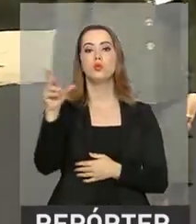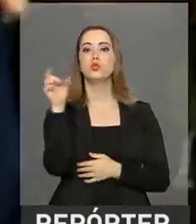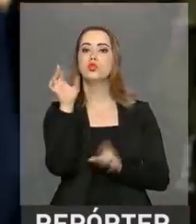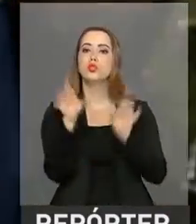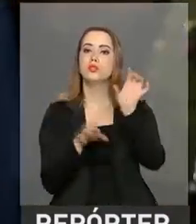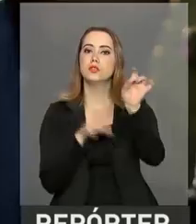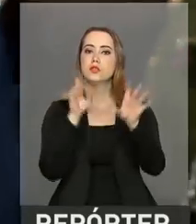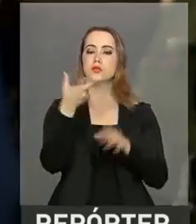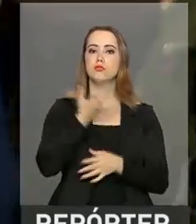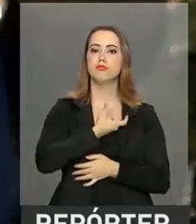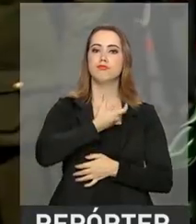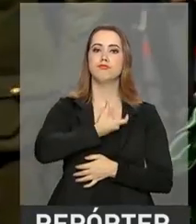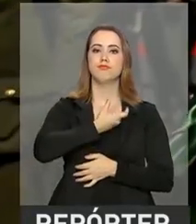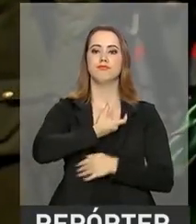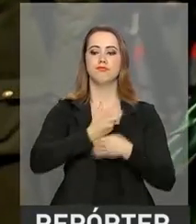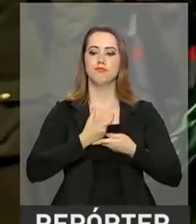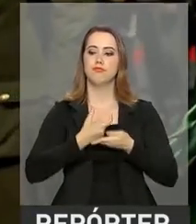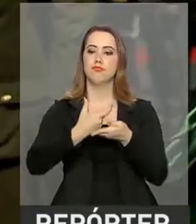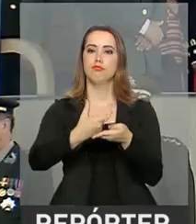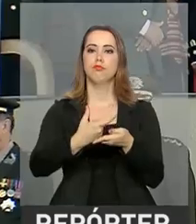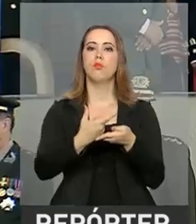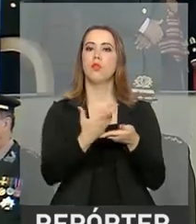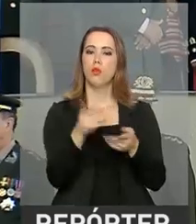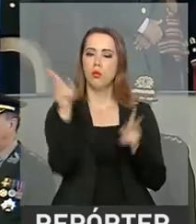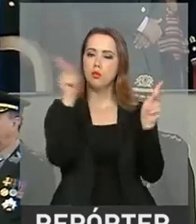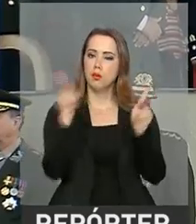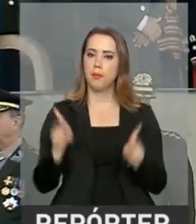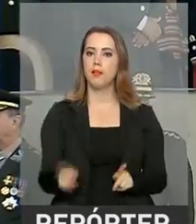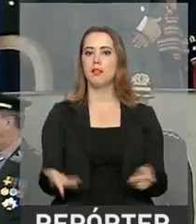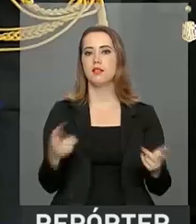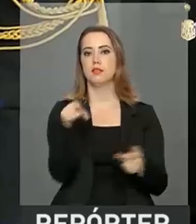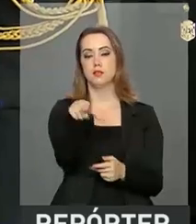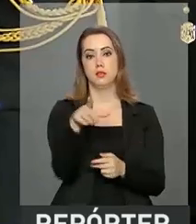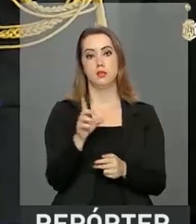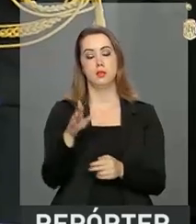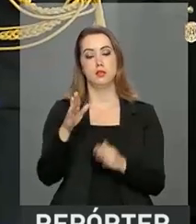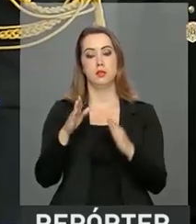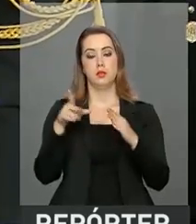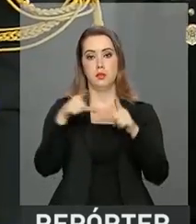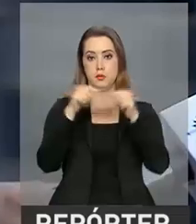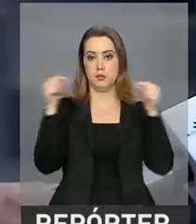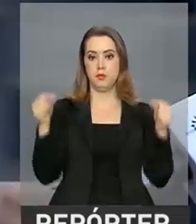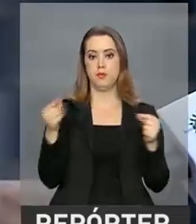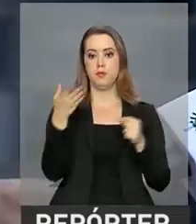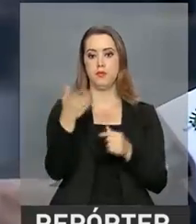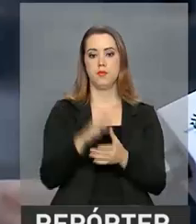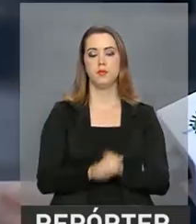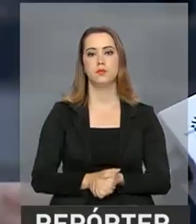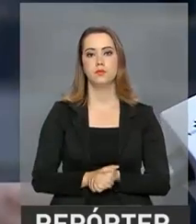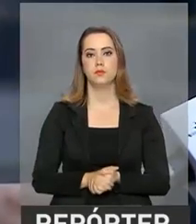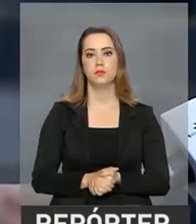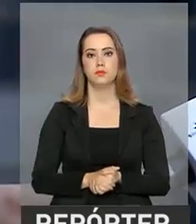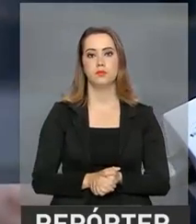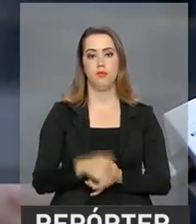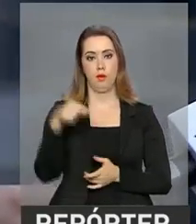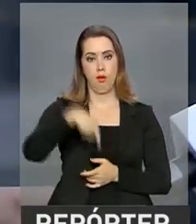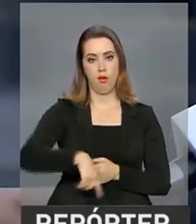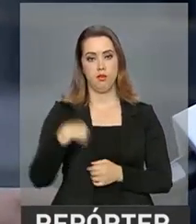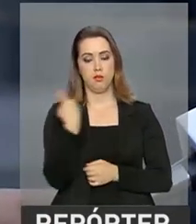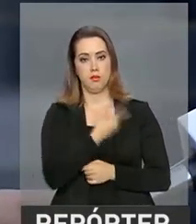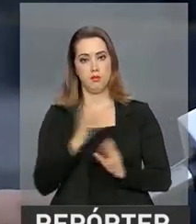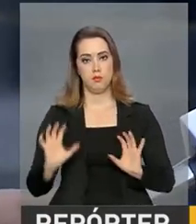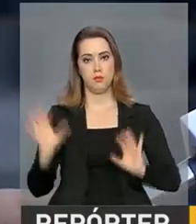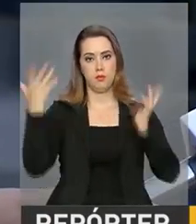medalhas exército brasileiro e do ador no quartel general da instituição em Brasília aqui nós